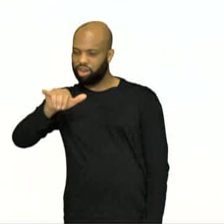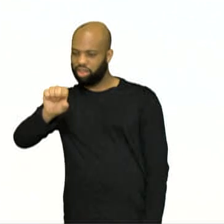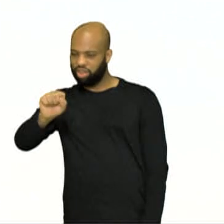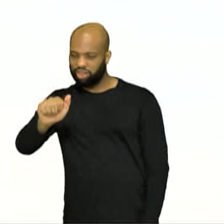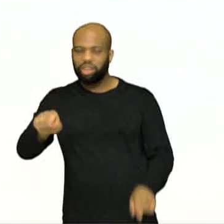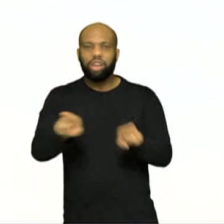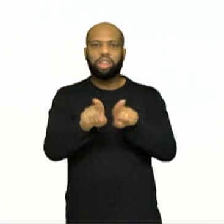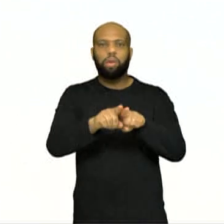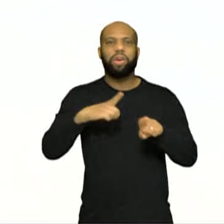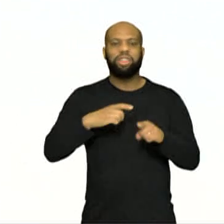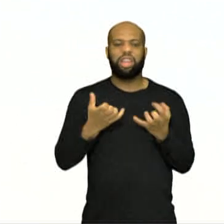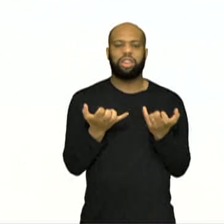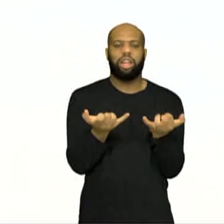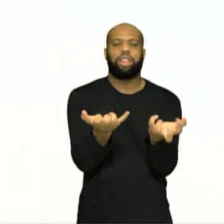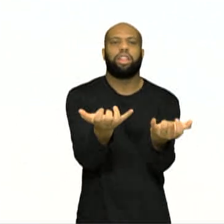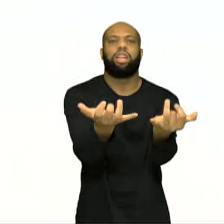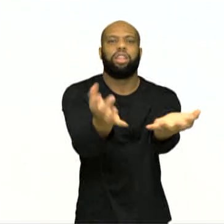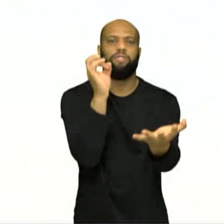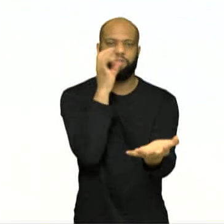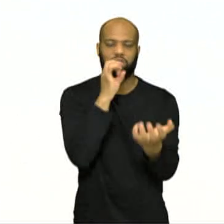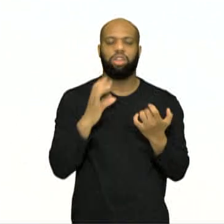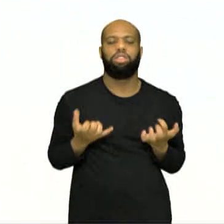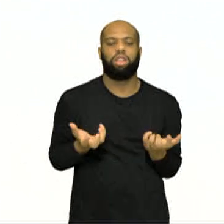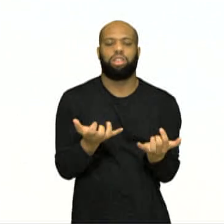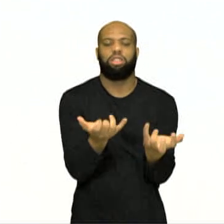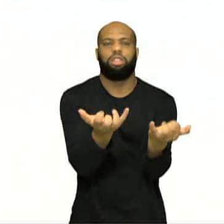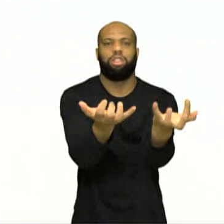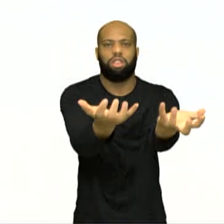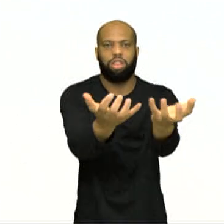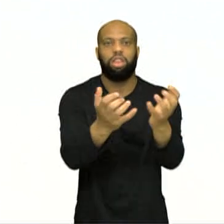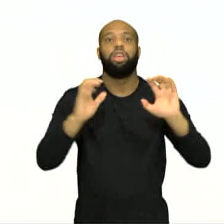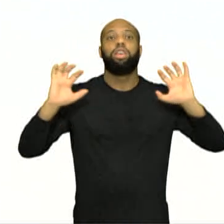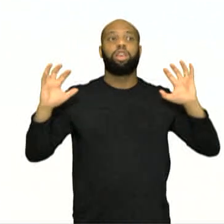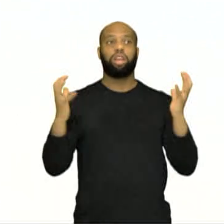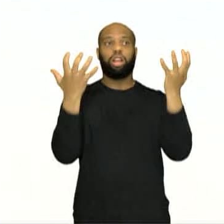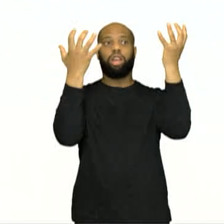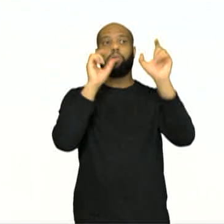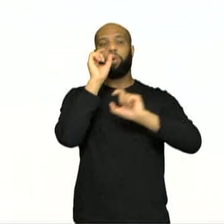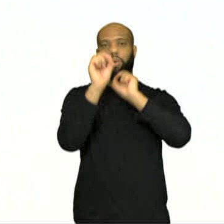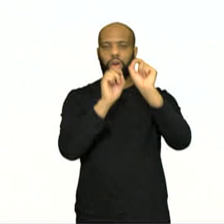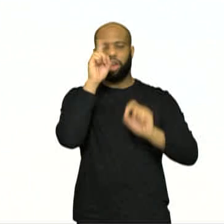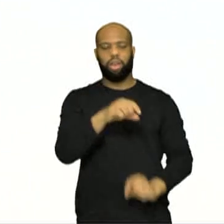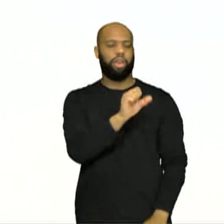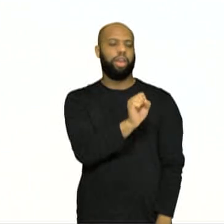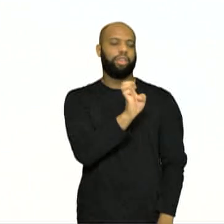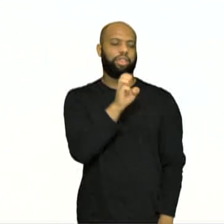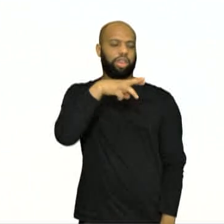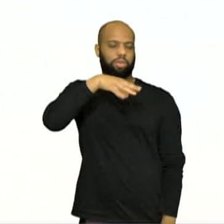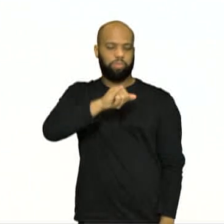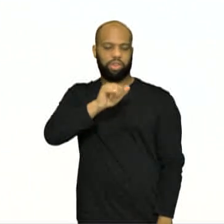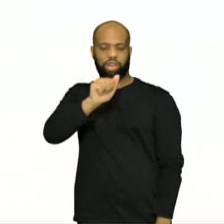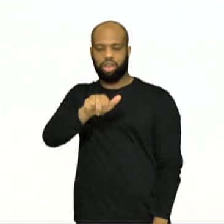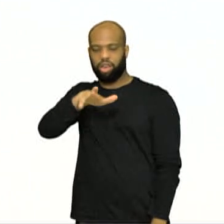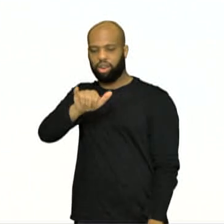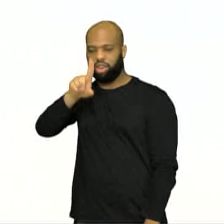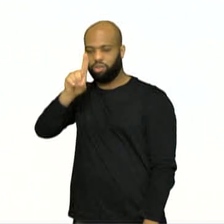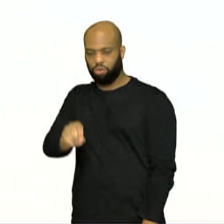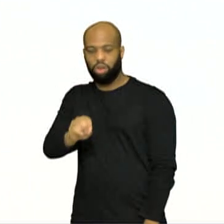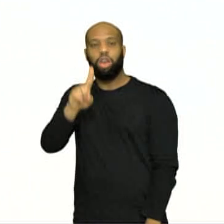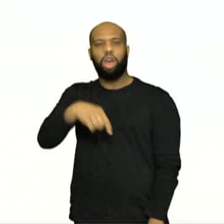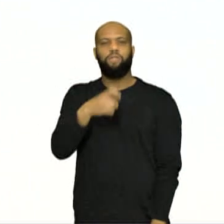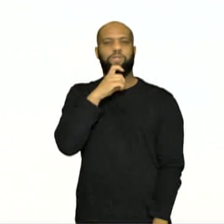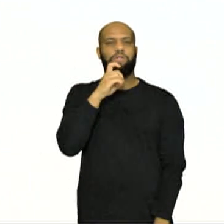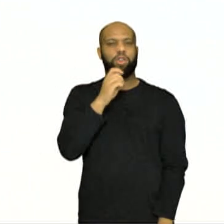né, e de clima frio e semiárido. Então, como o clima lá acaba sendo bastante frio em boa parte do